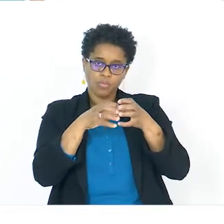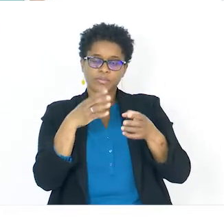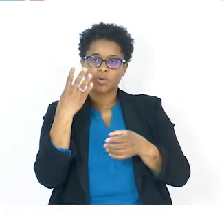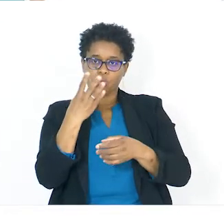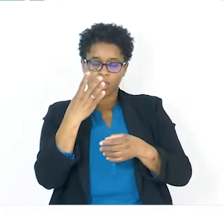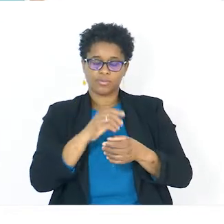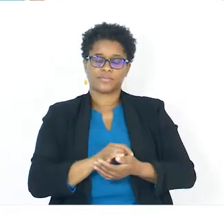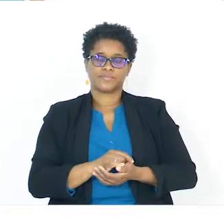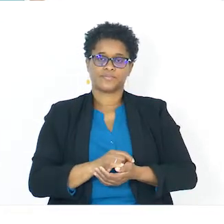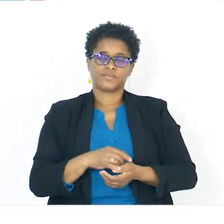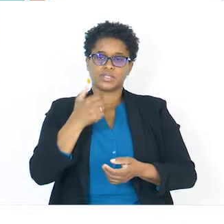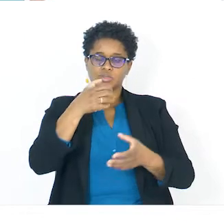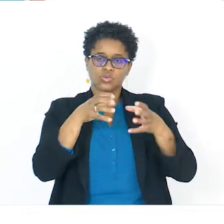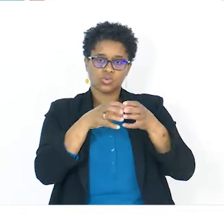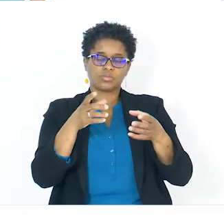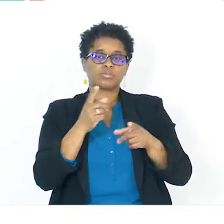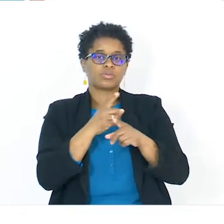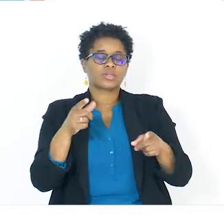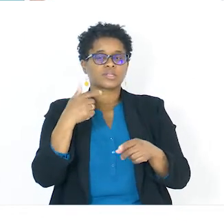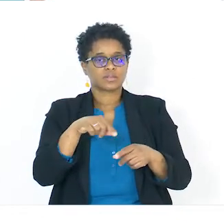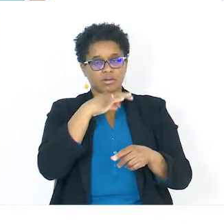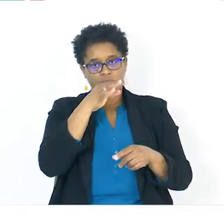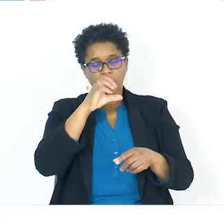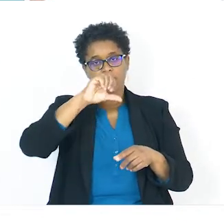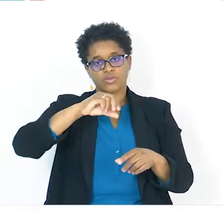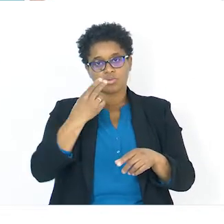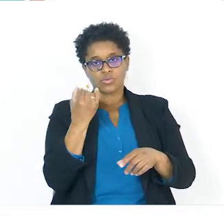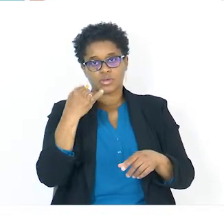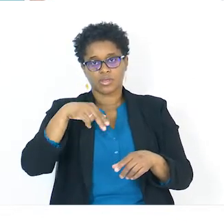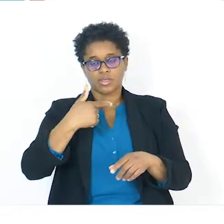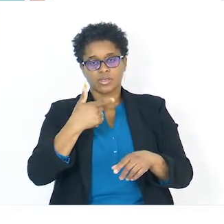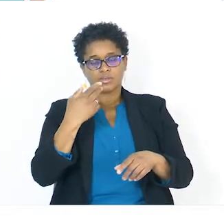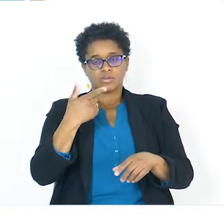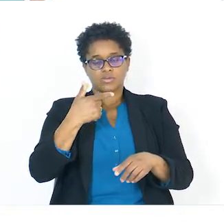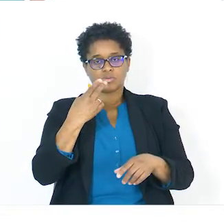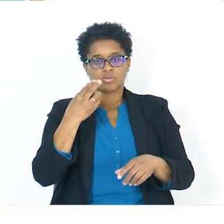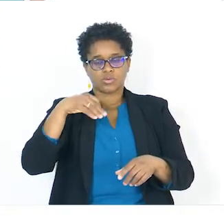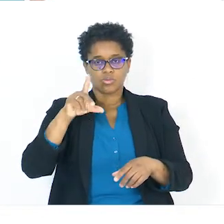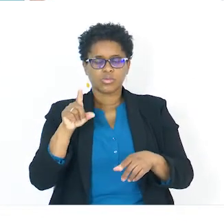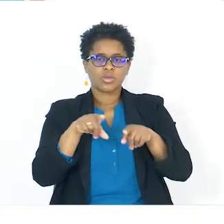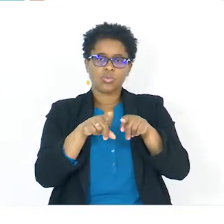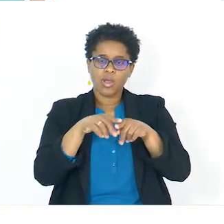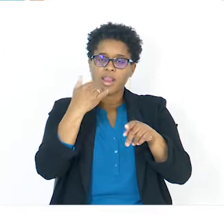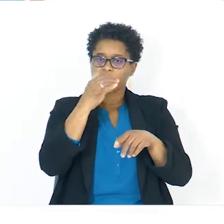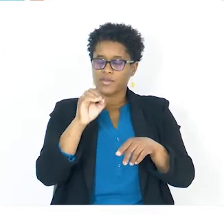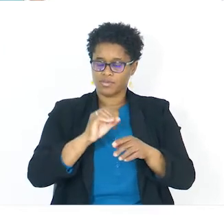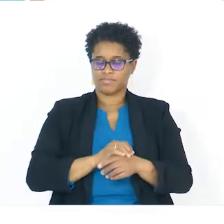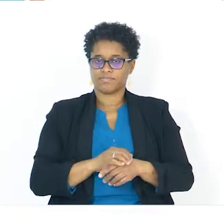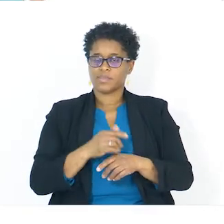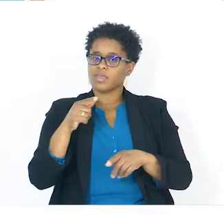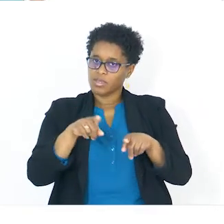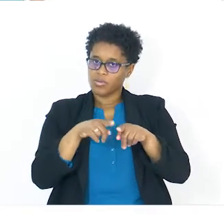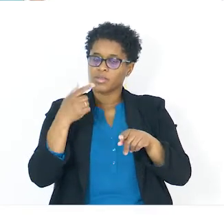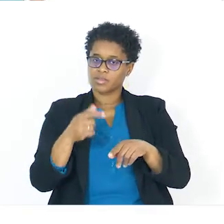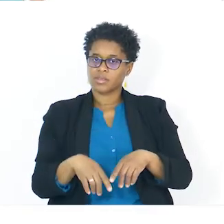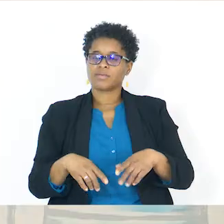grupos de 4. 5 grupos, porque estamos a falar de quíntuplo. E dá igual a 20. Que é